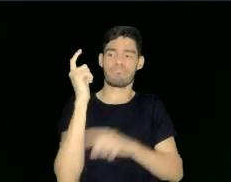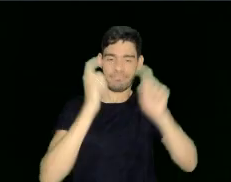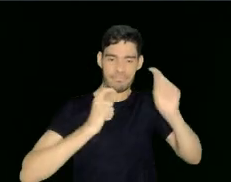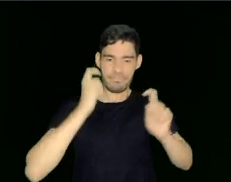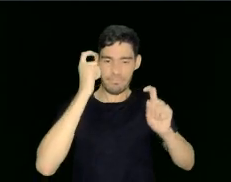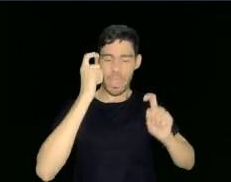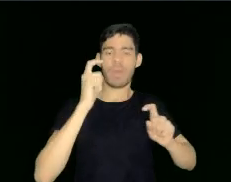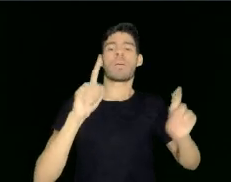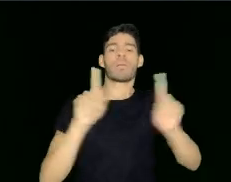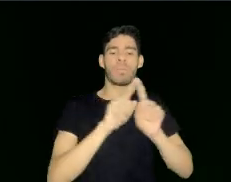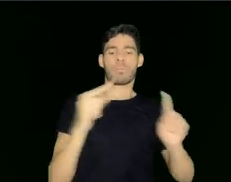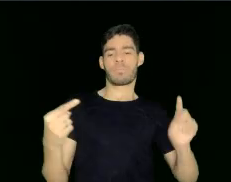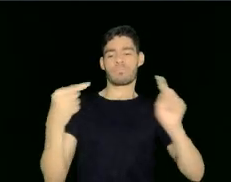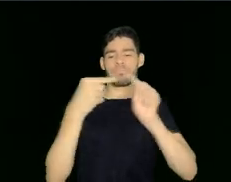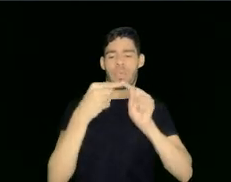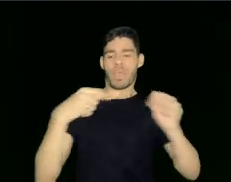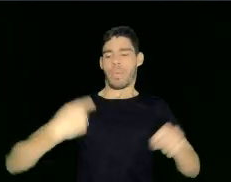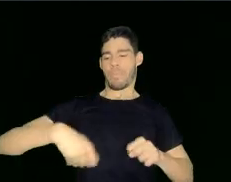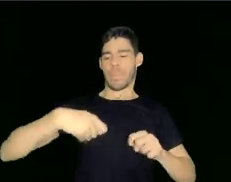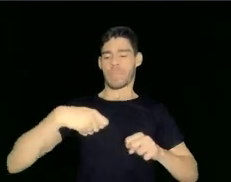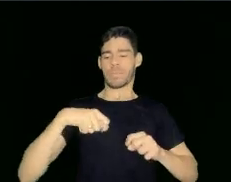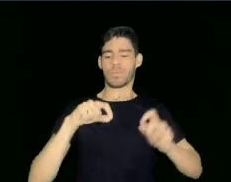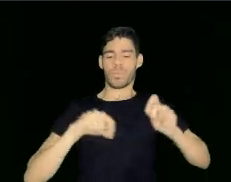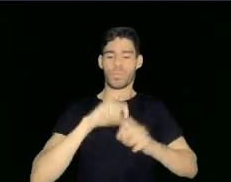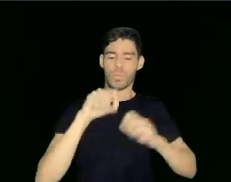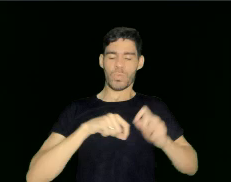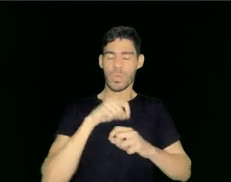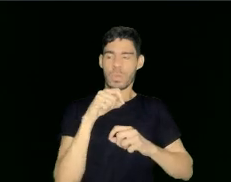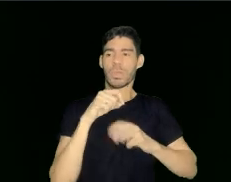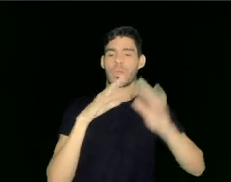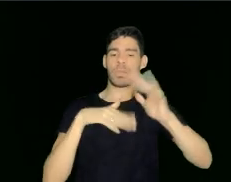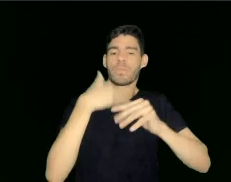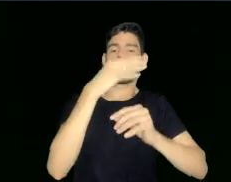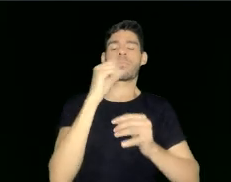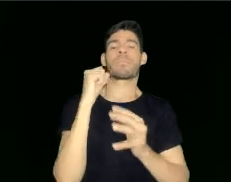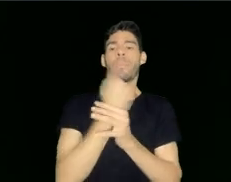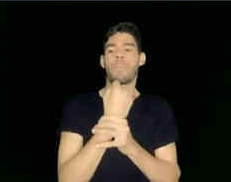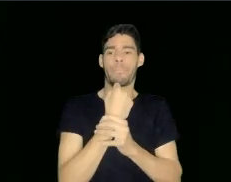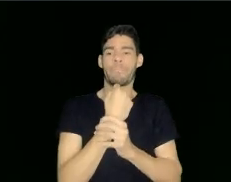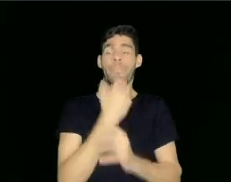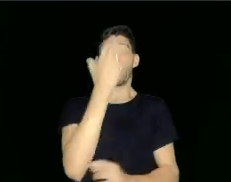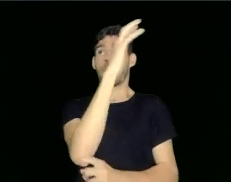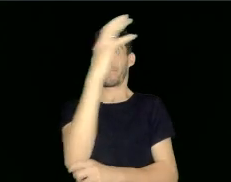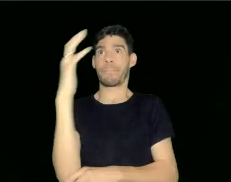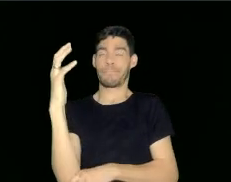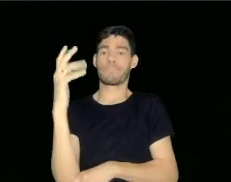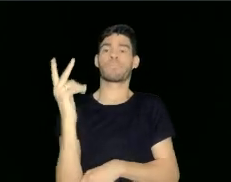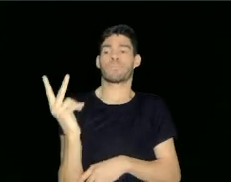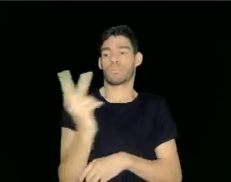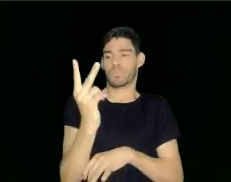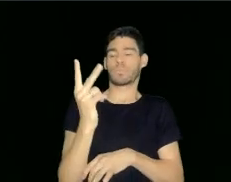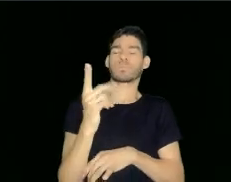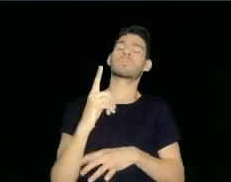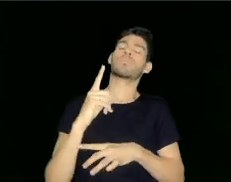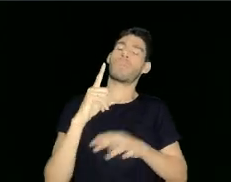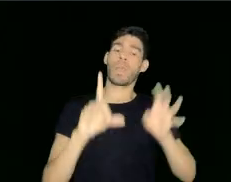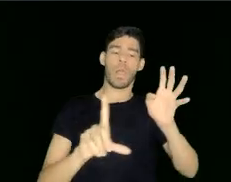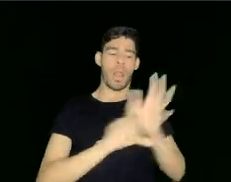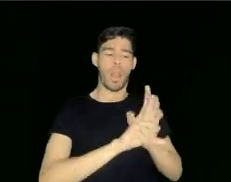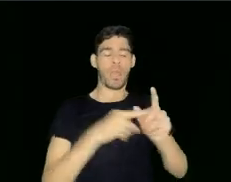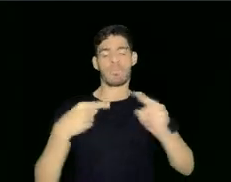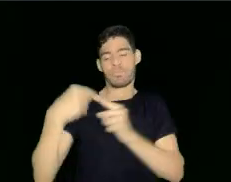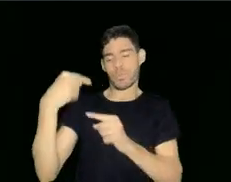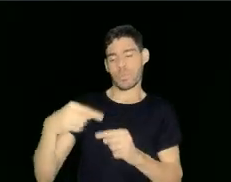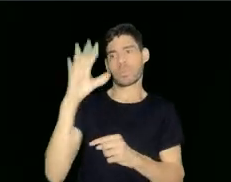cuidam da proteção do meio ambiente e da necessidade de compatibilização entre o desenvolvimento sustentável e o meio